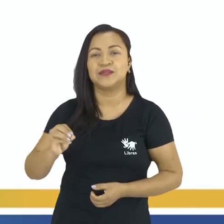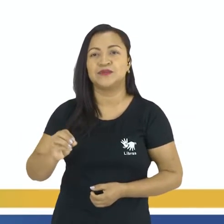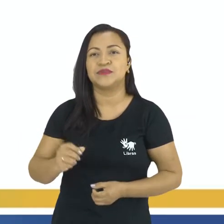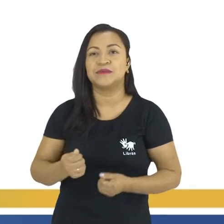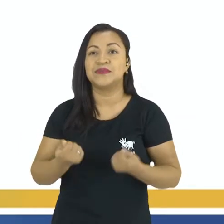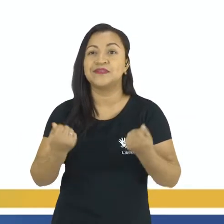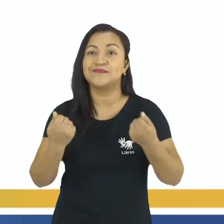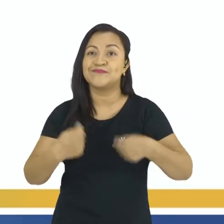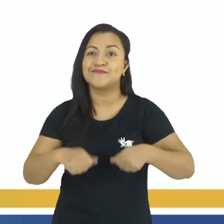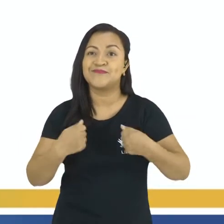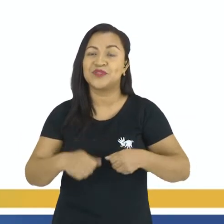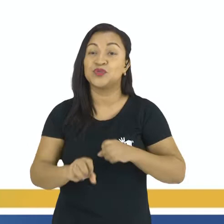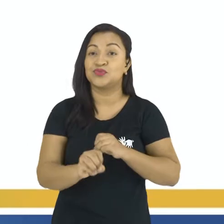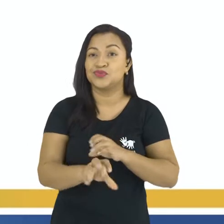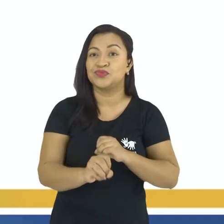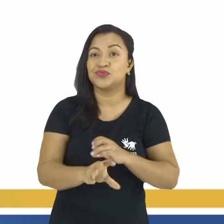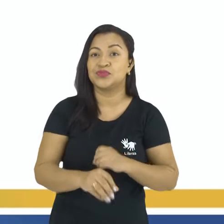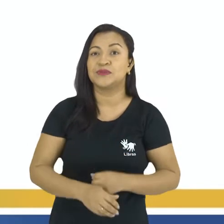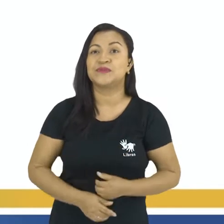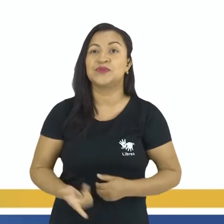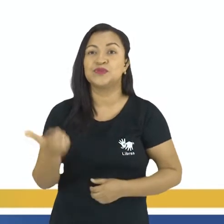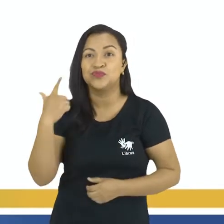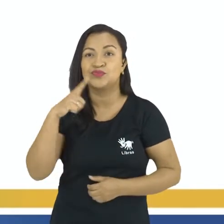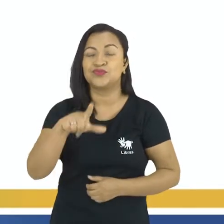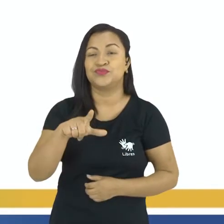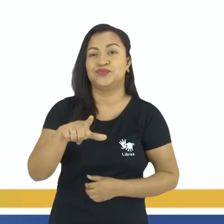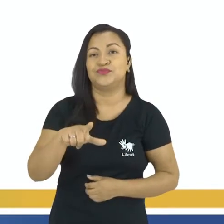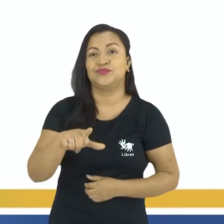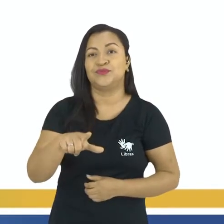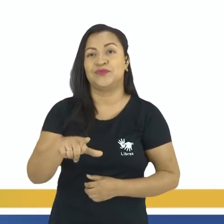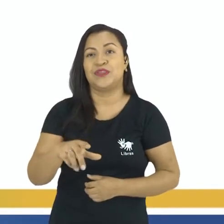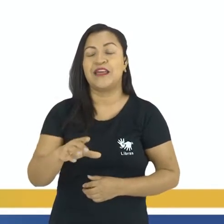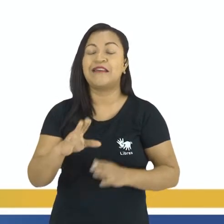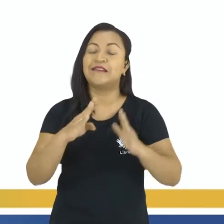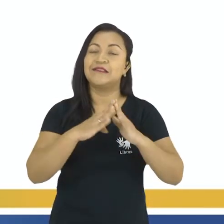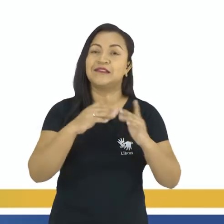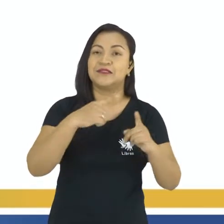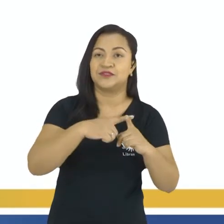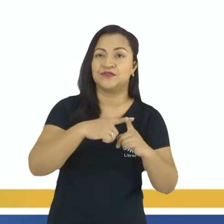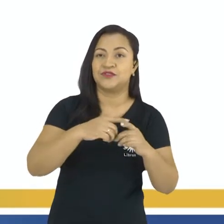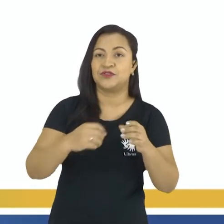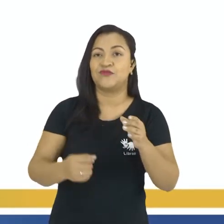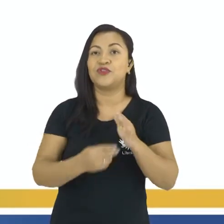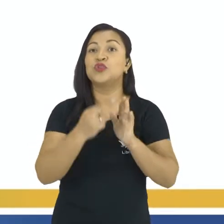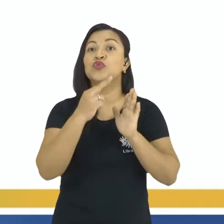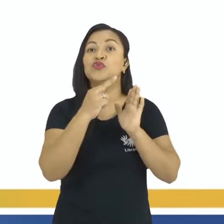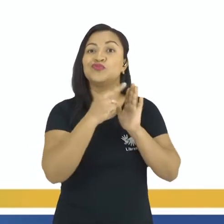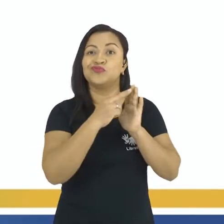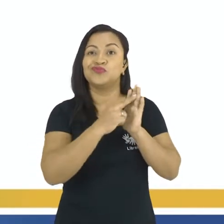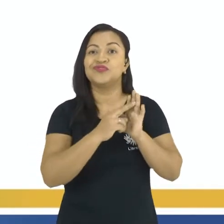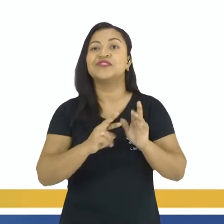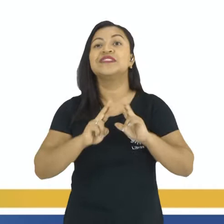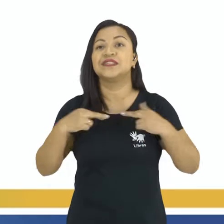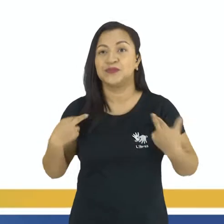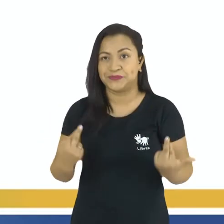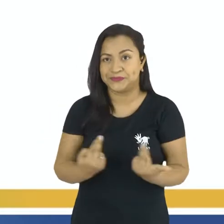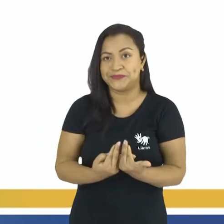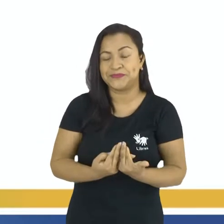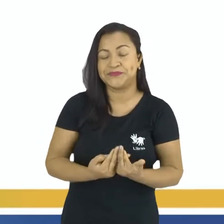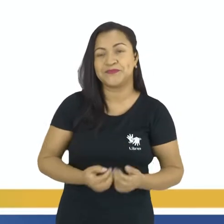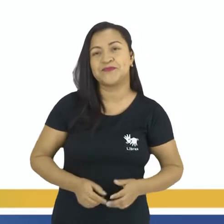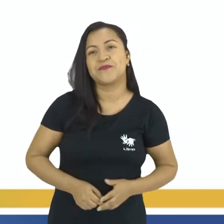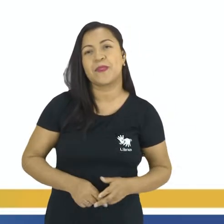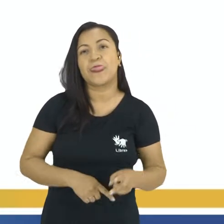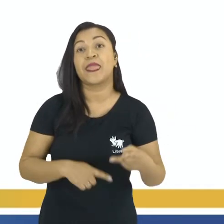necessário para conduzir a igreja. Então, essa foram uma das medidas dentro do Concílio de Trento.